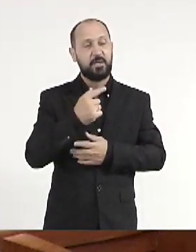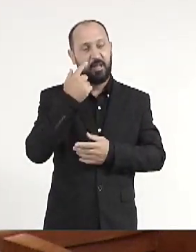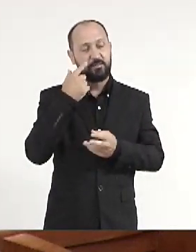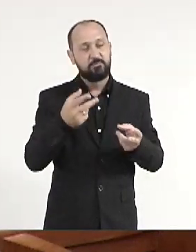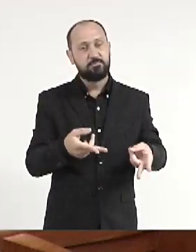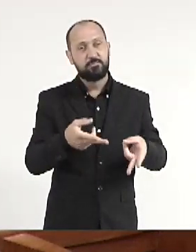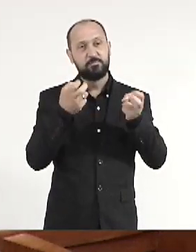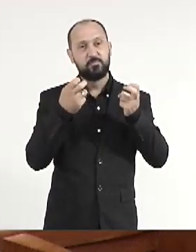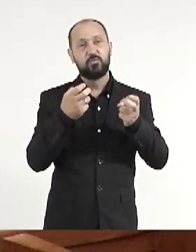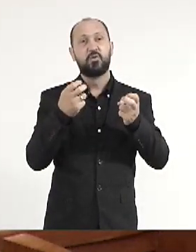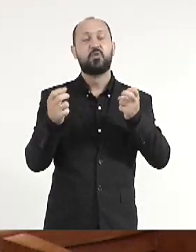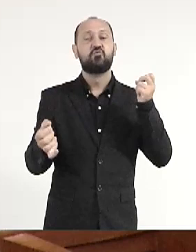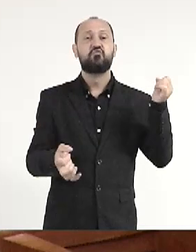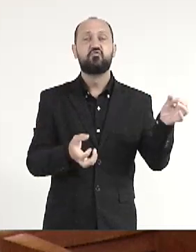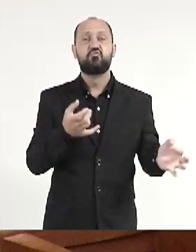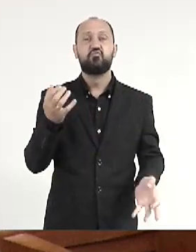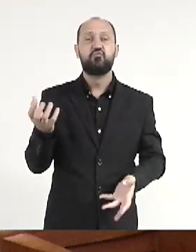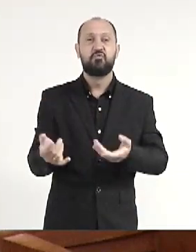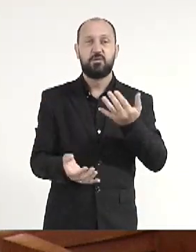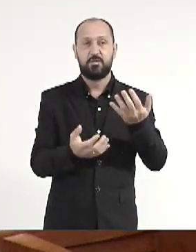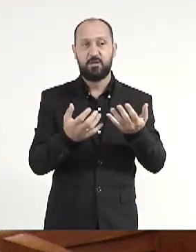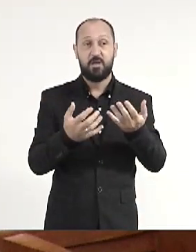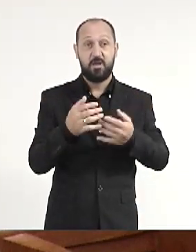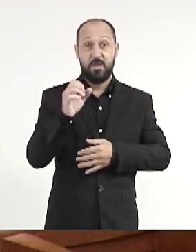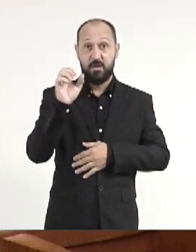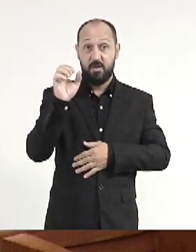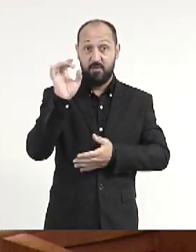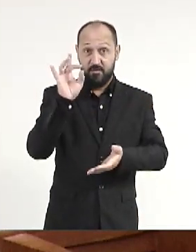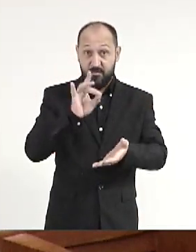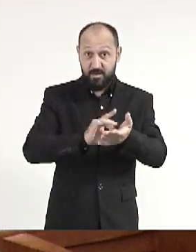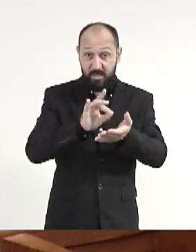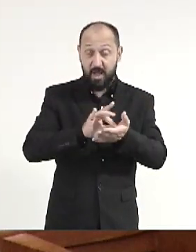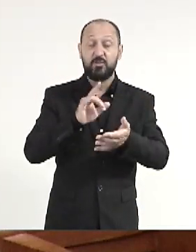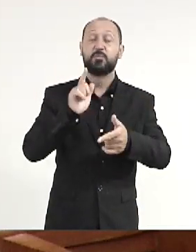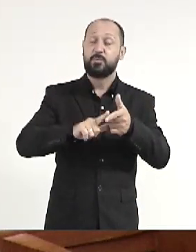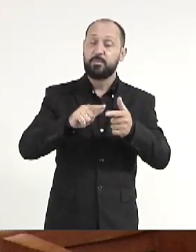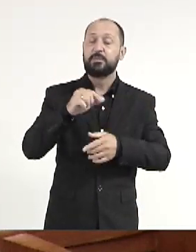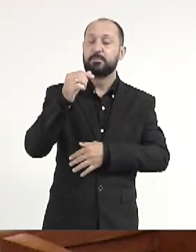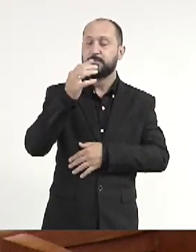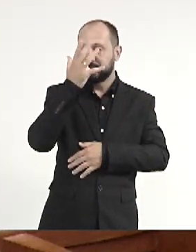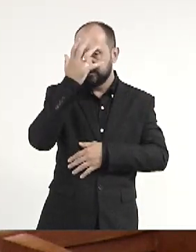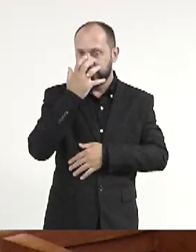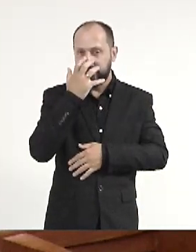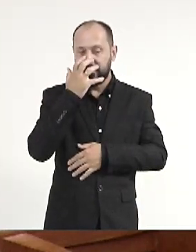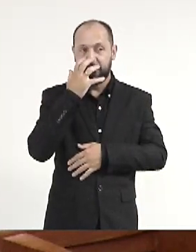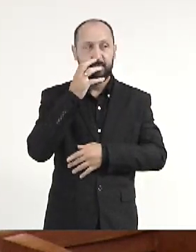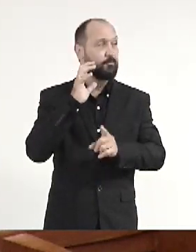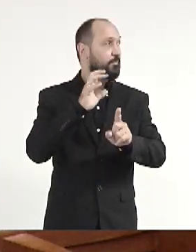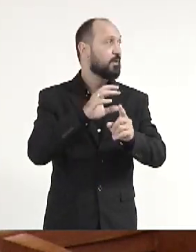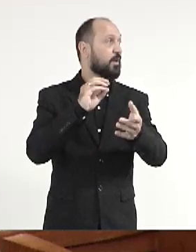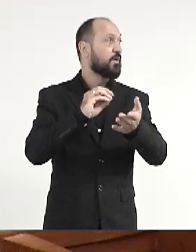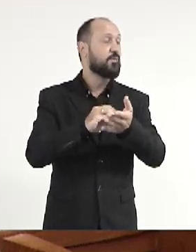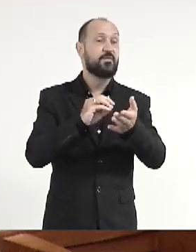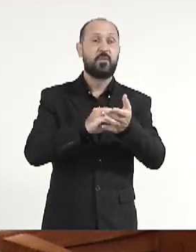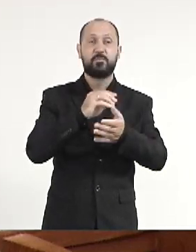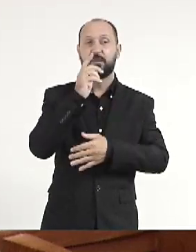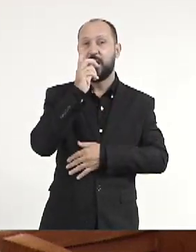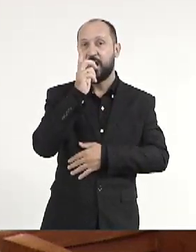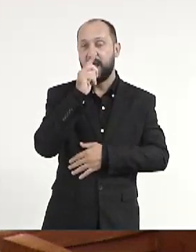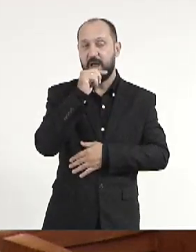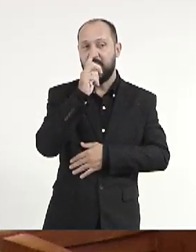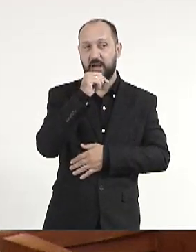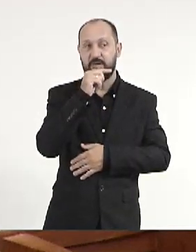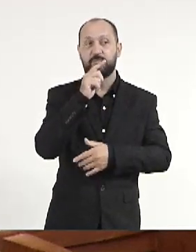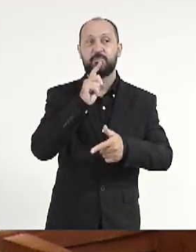percebemos que o fogo, ele é sim um problema sério, mas o fogo é consequência da ausência de água e de